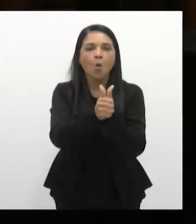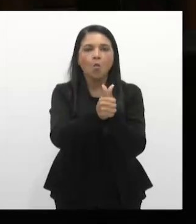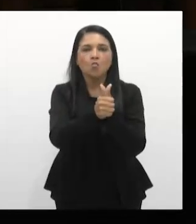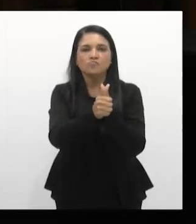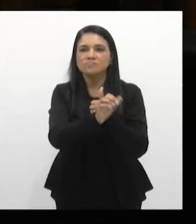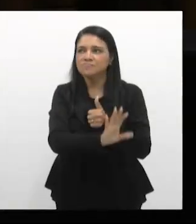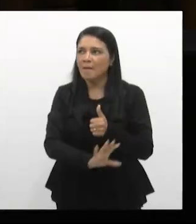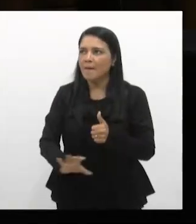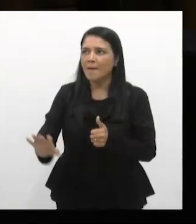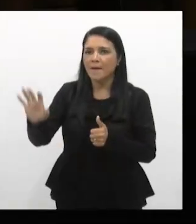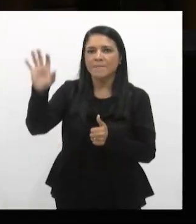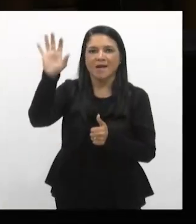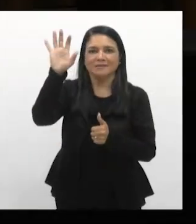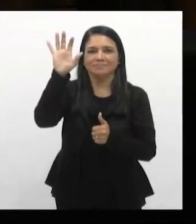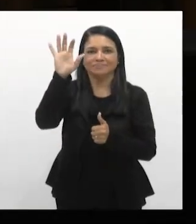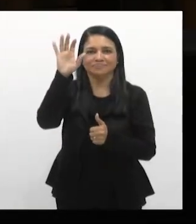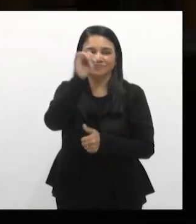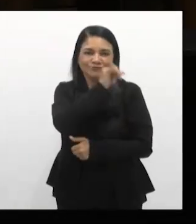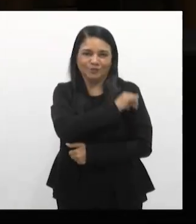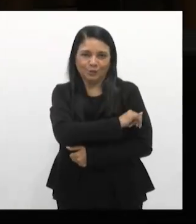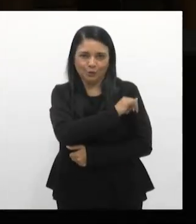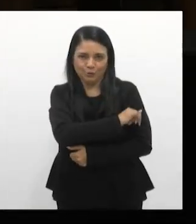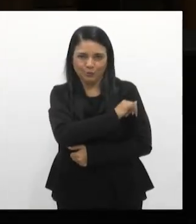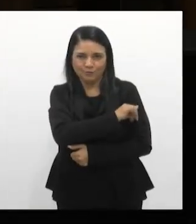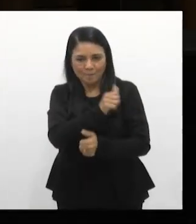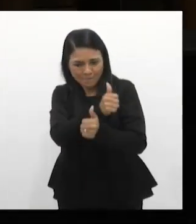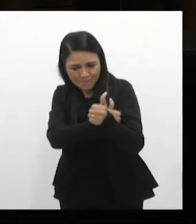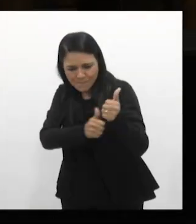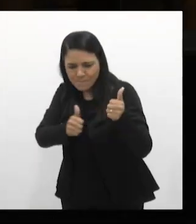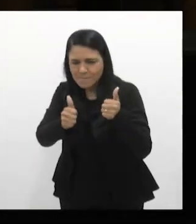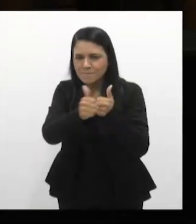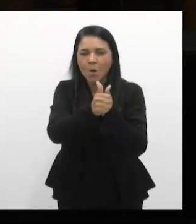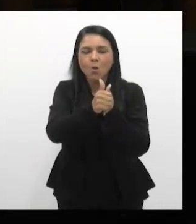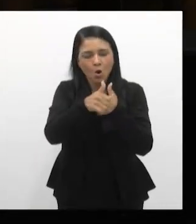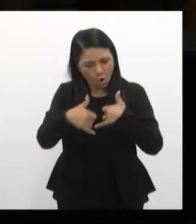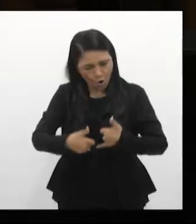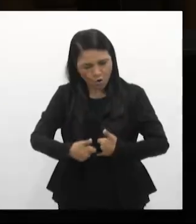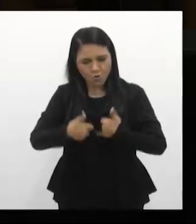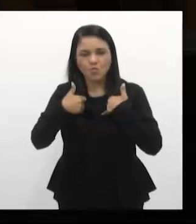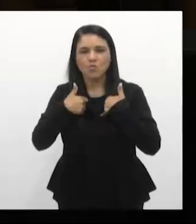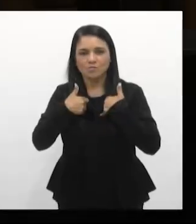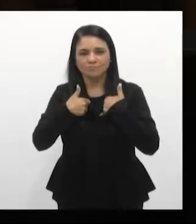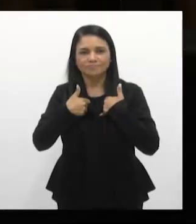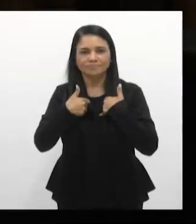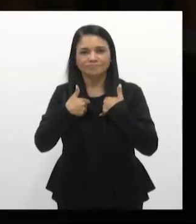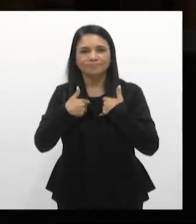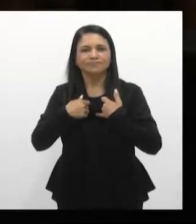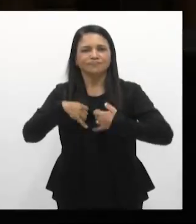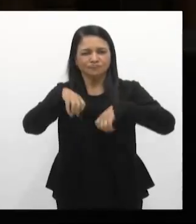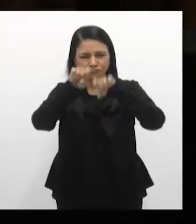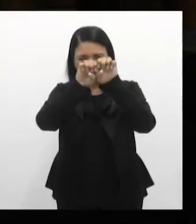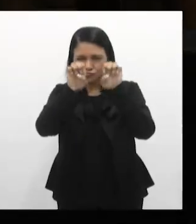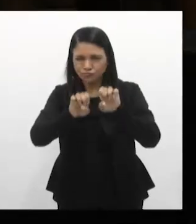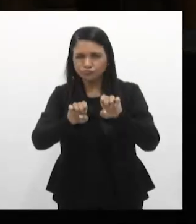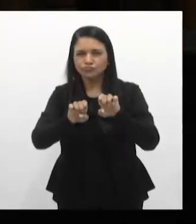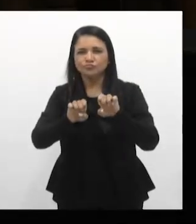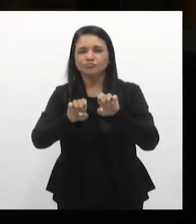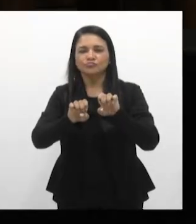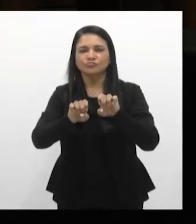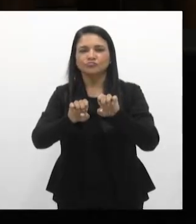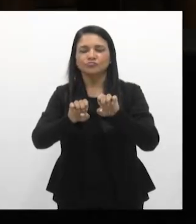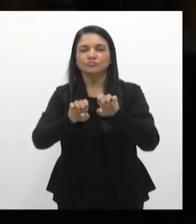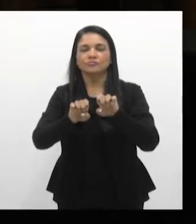estados brasileiros, e isso muito me orgulha dizer que nós estamos muito mais estruturados, inclusive, do que a